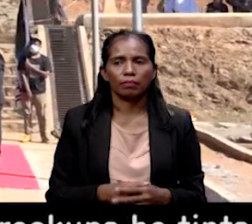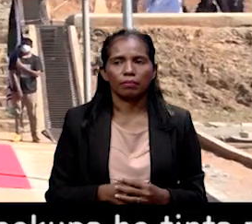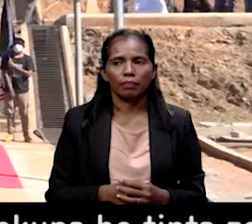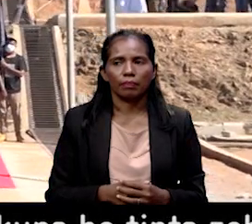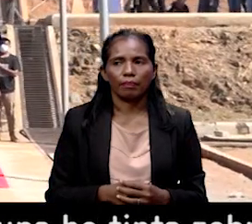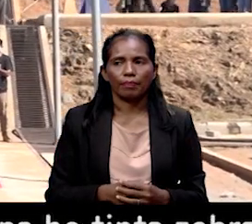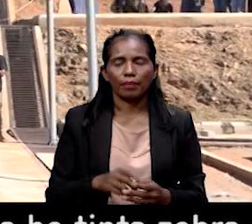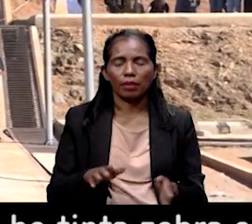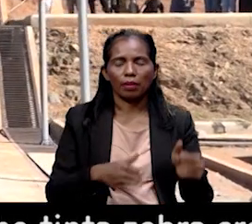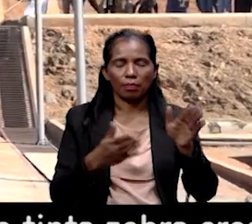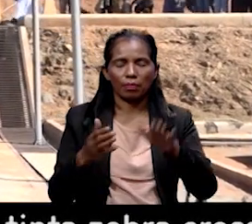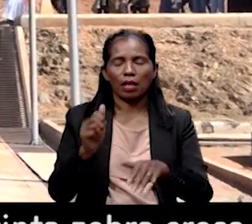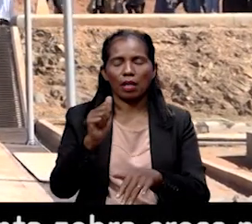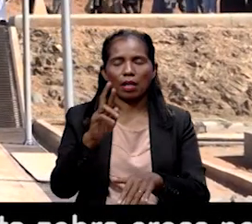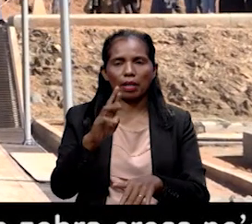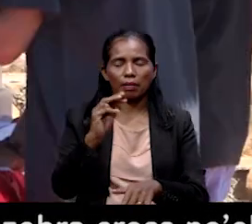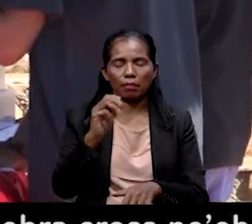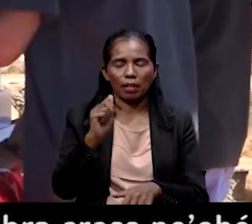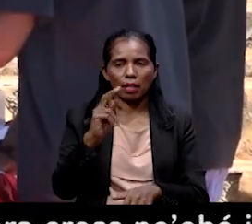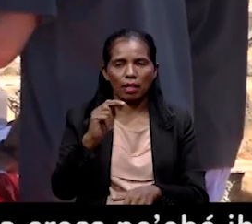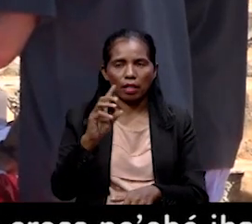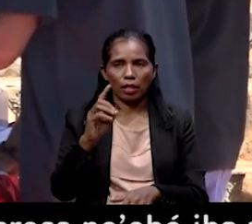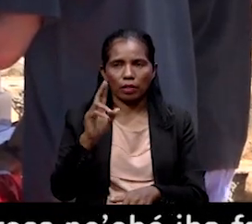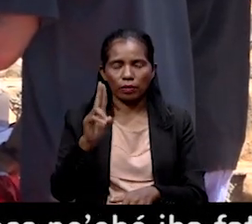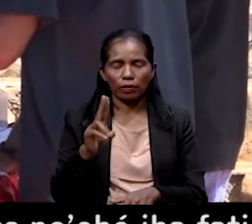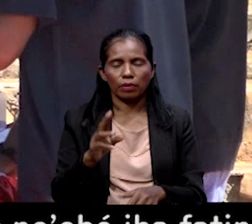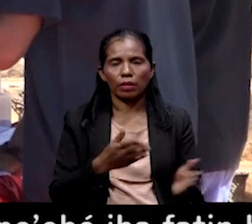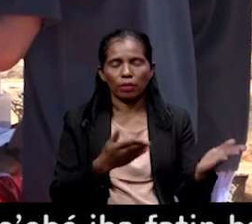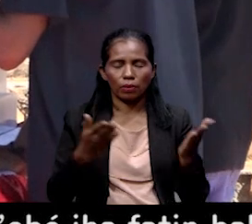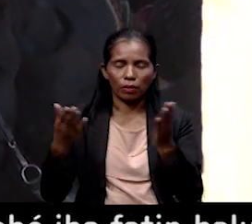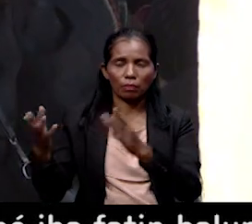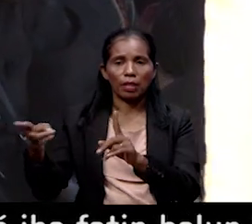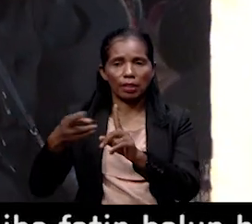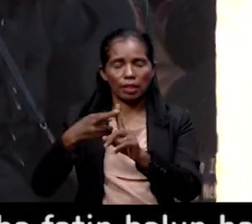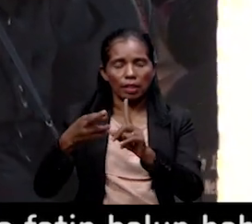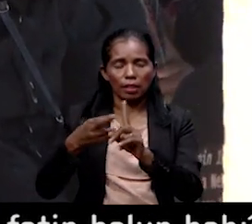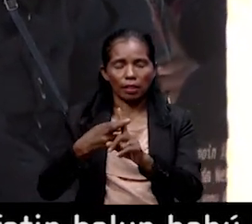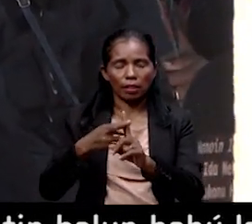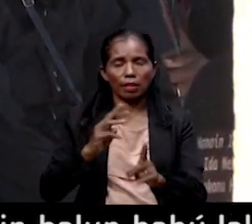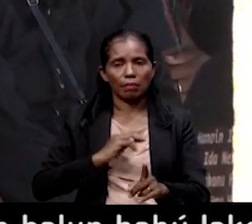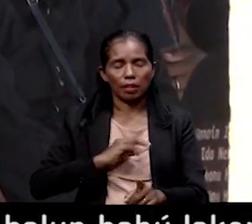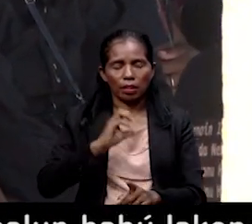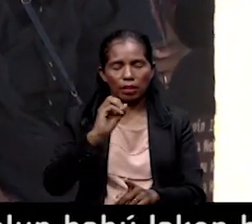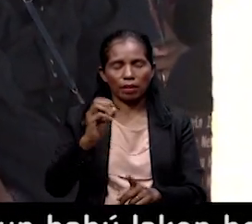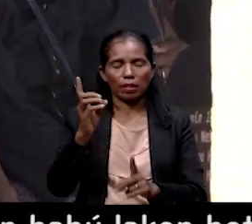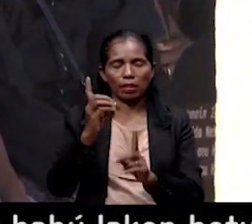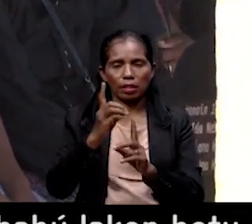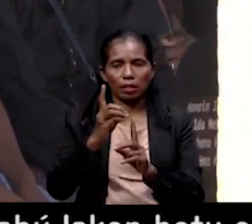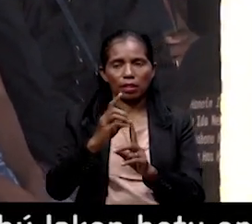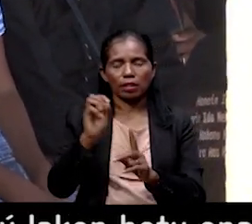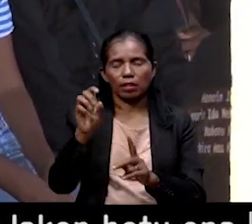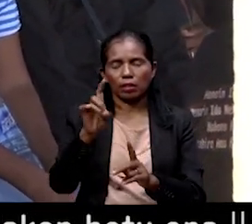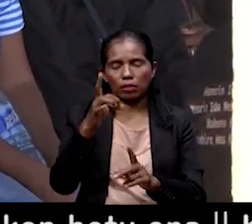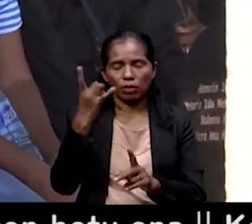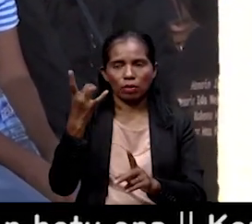Mate isi saudoso Armando Nicolau Ornai Manfuik halot iha Jardim dos Heróis e Mártires da Pátria Metinaru iha lorong Sanulu Resin Walu